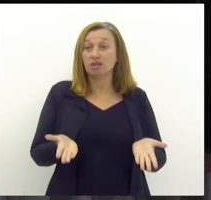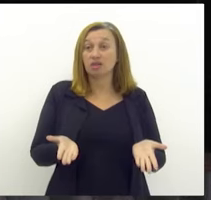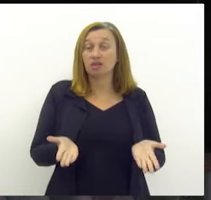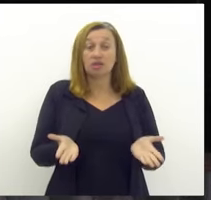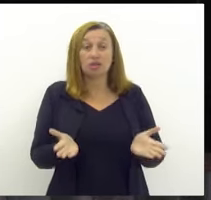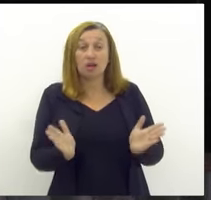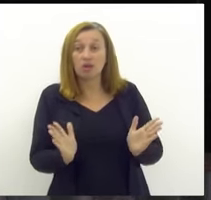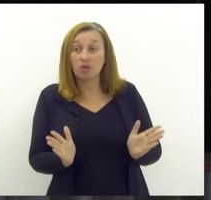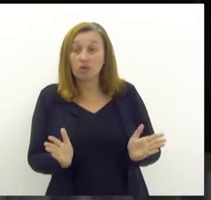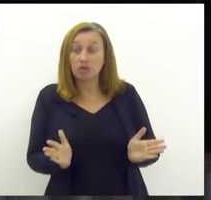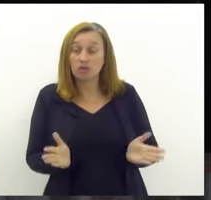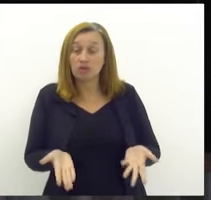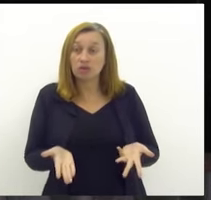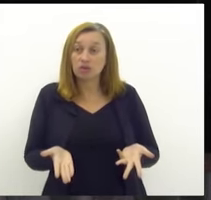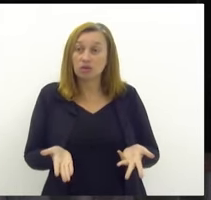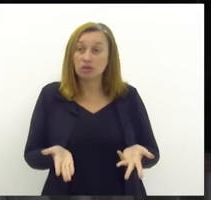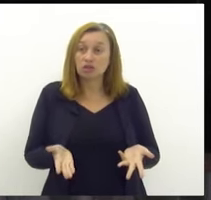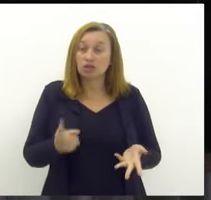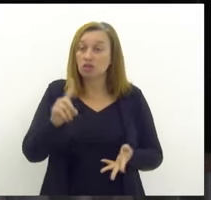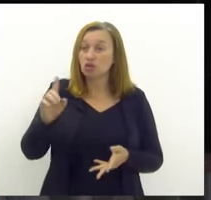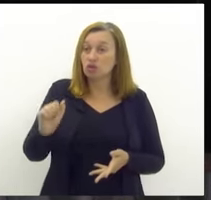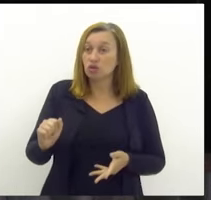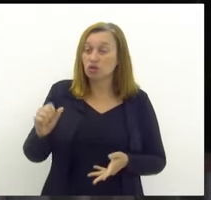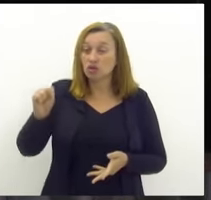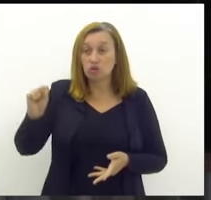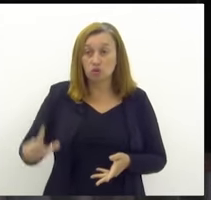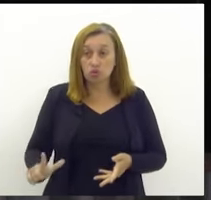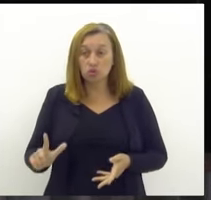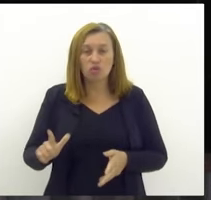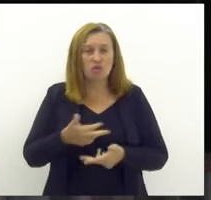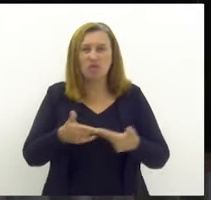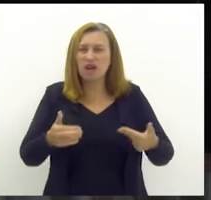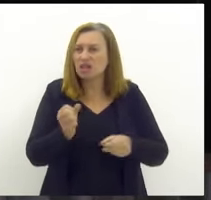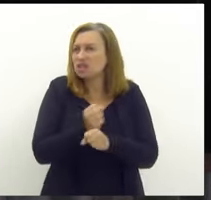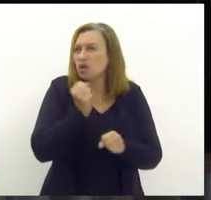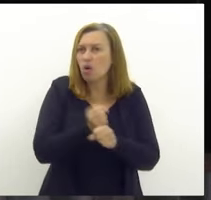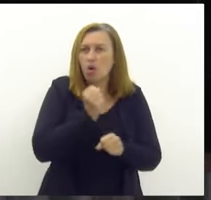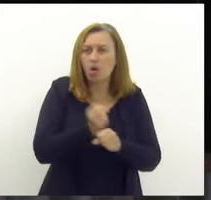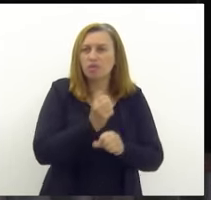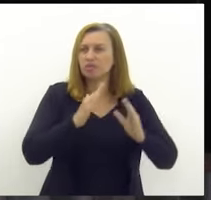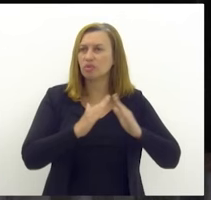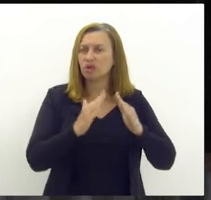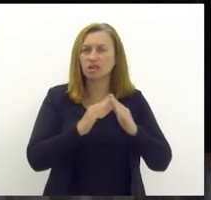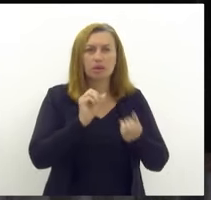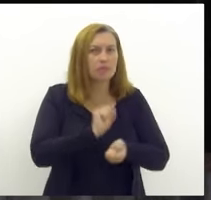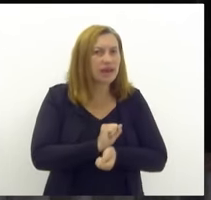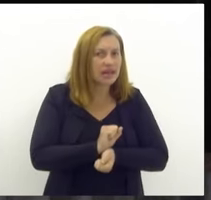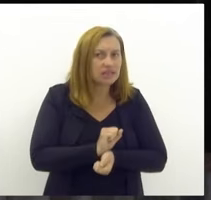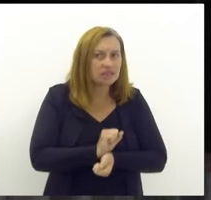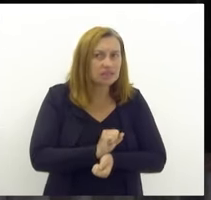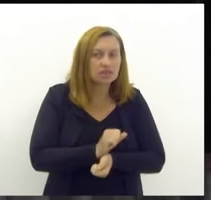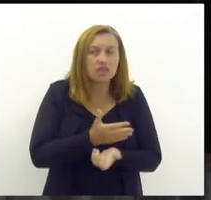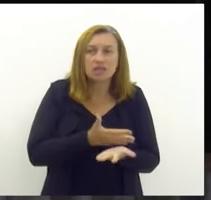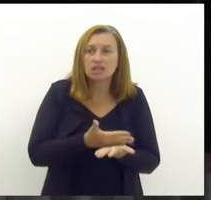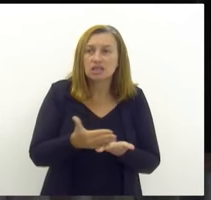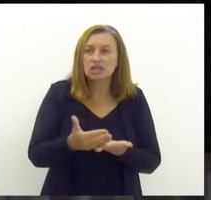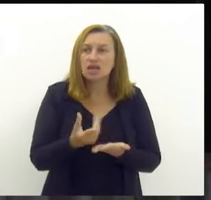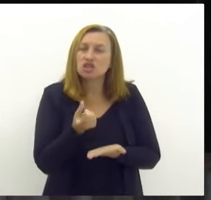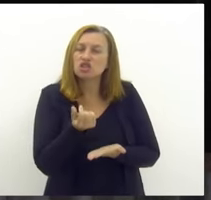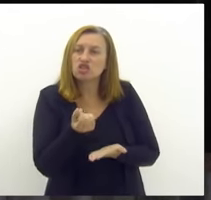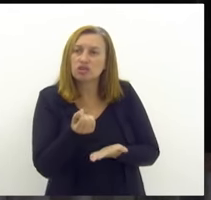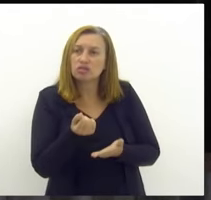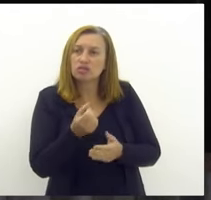de Janeiro andar na minha região da zonaeste na baixa da Fluminense tem várias obras de habitação que estão toas as paradas começaram com o dinheiro da